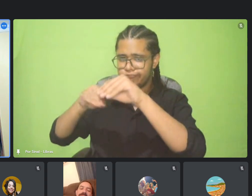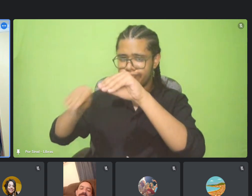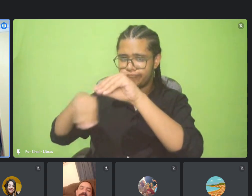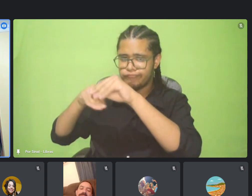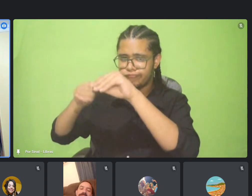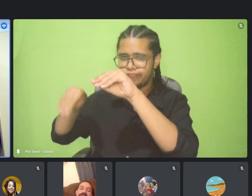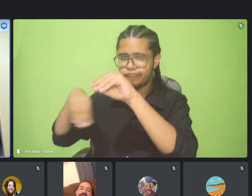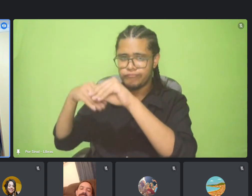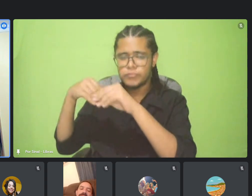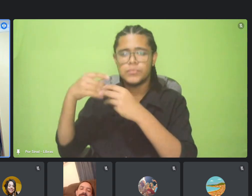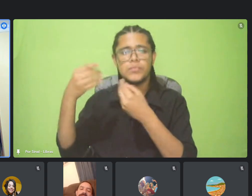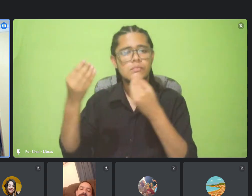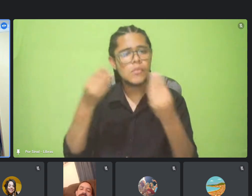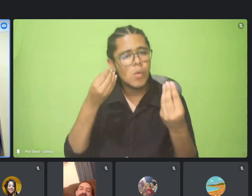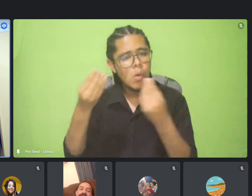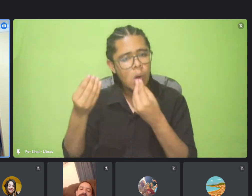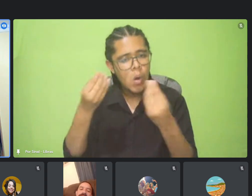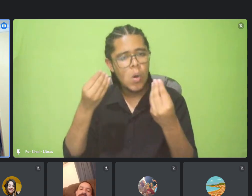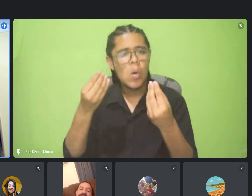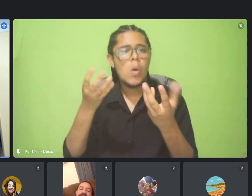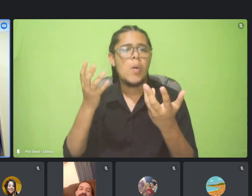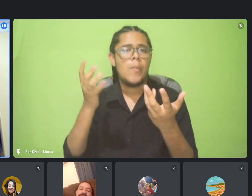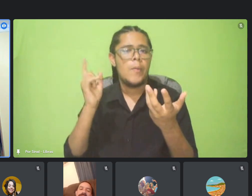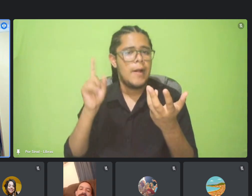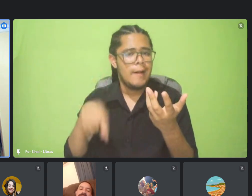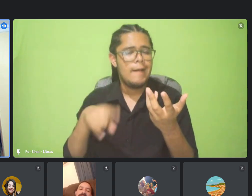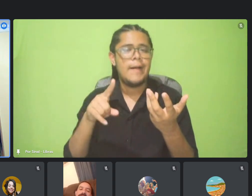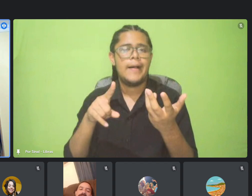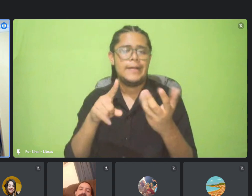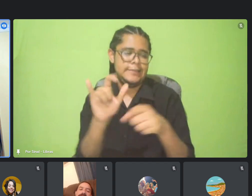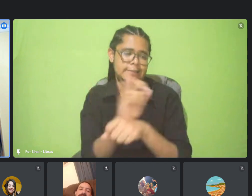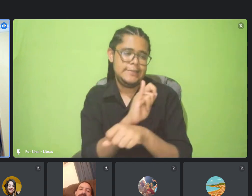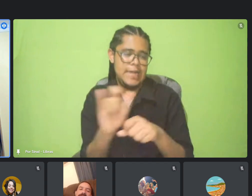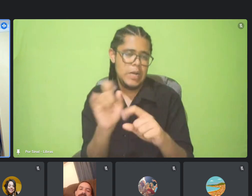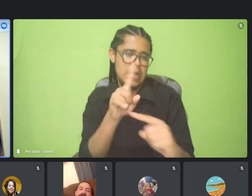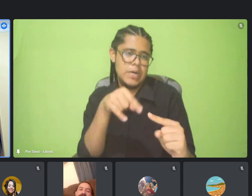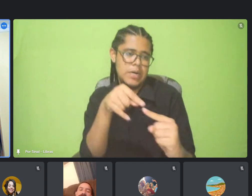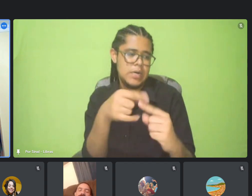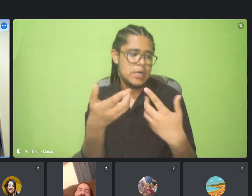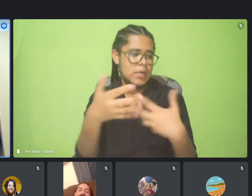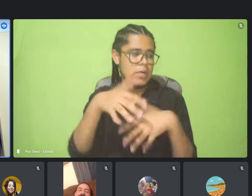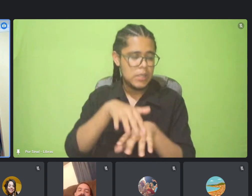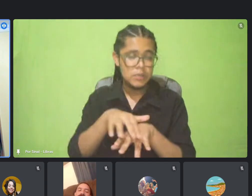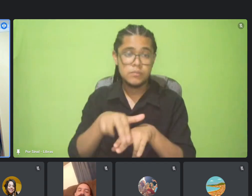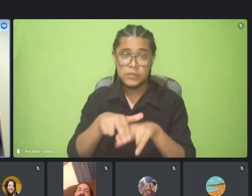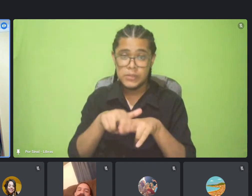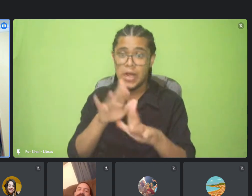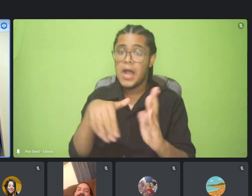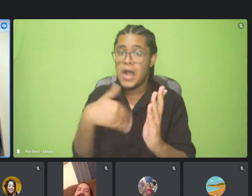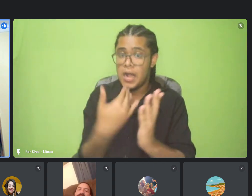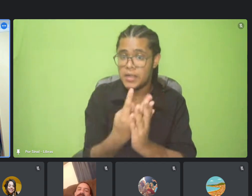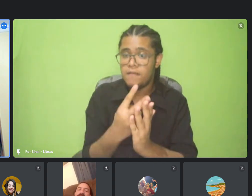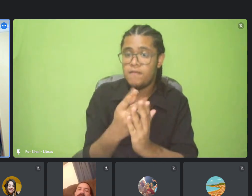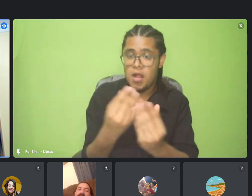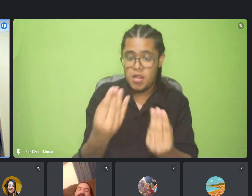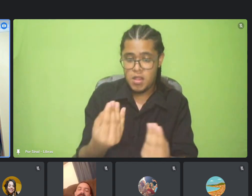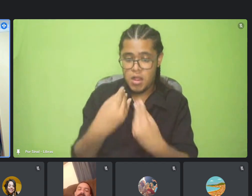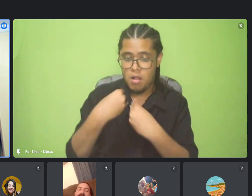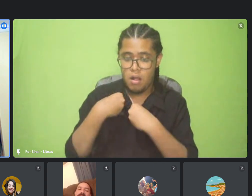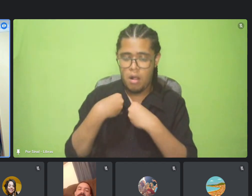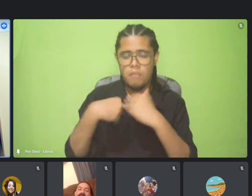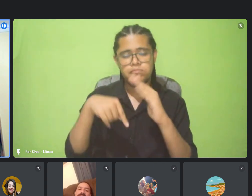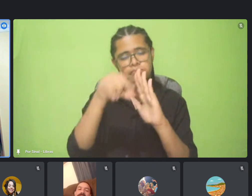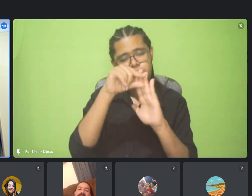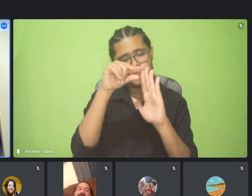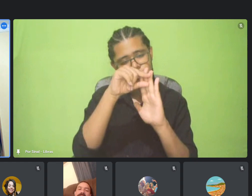de inclusão. Então, como a secretária Mariland falou, ainda vai vir essa normativa, mas como a